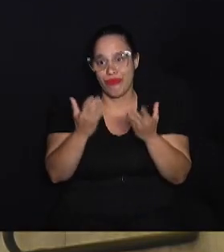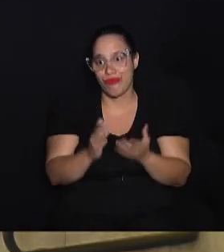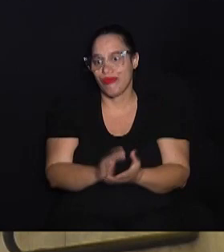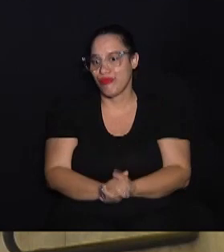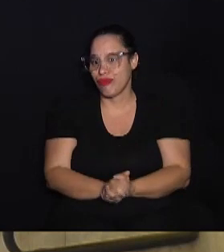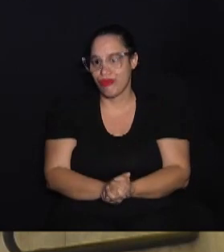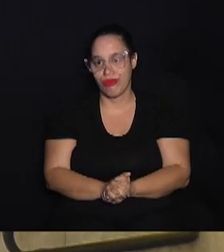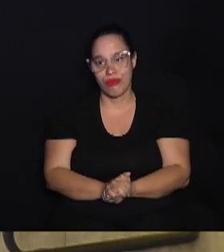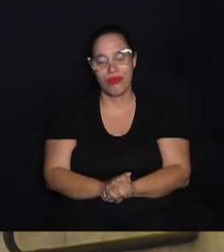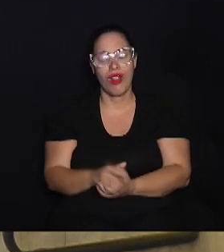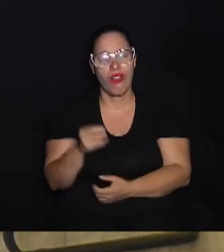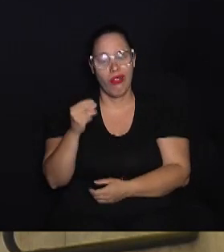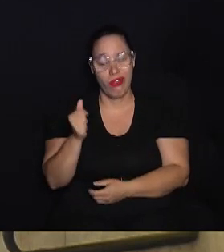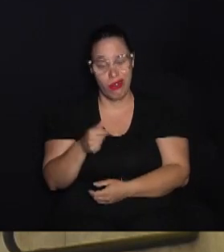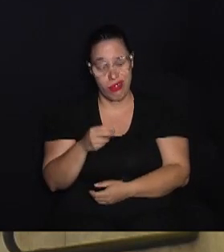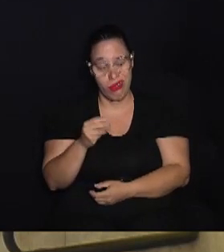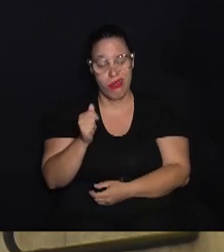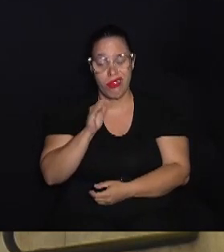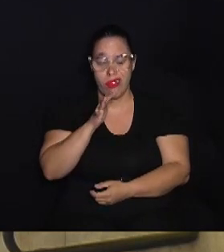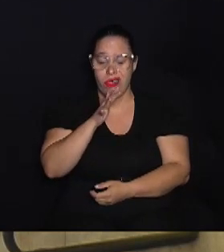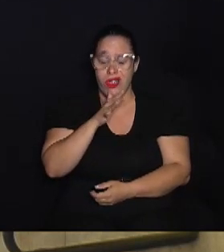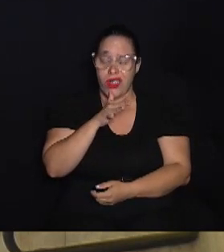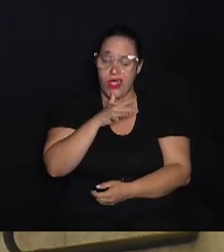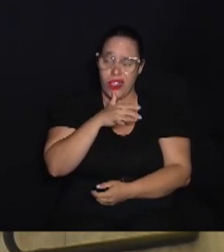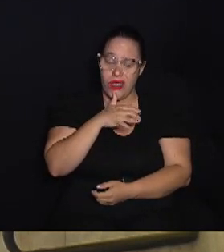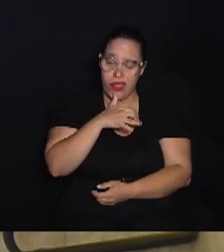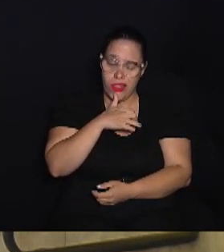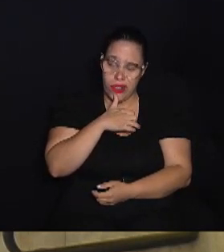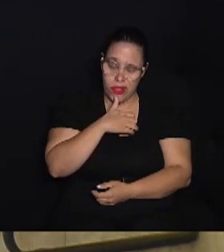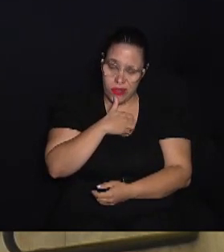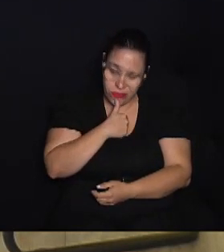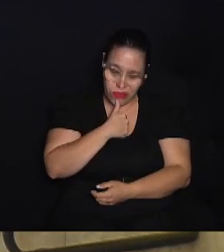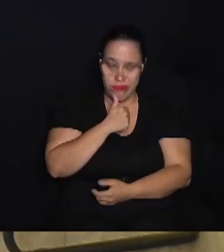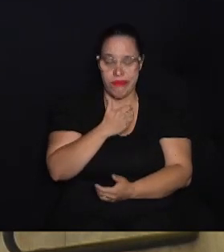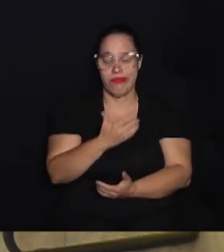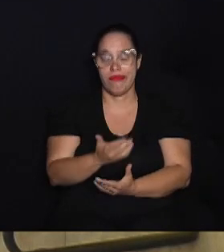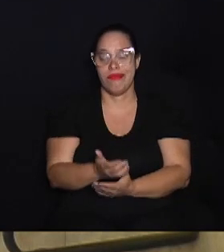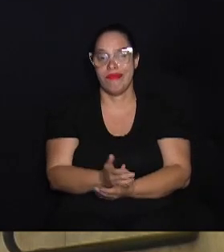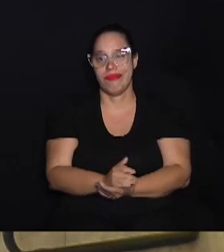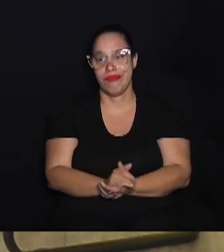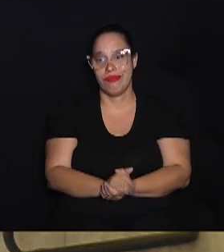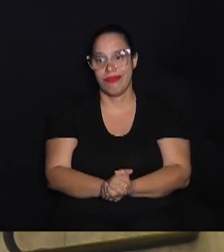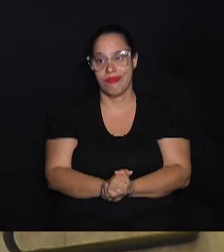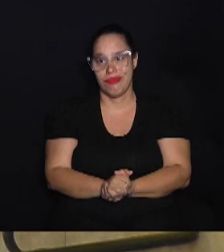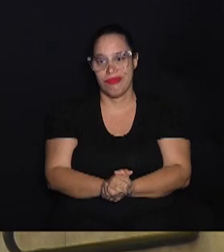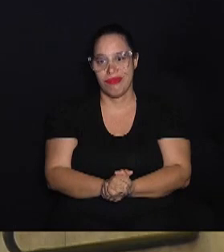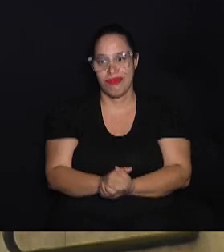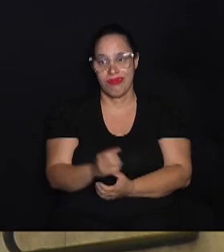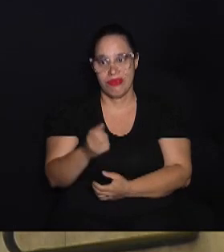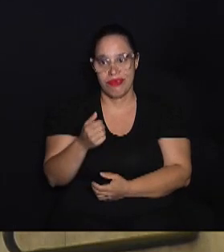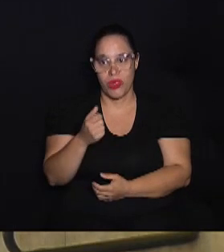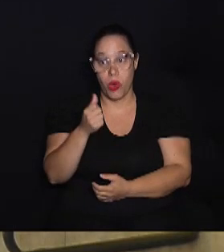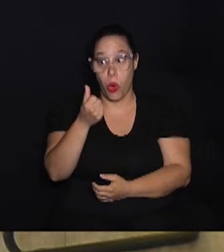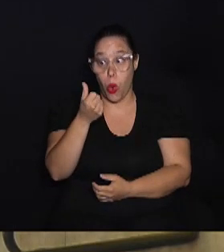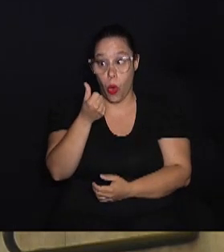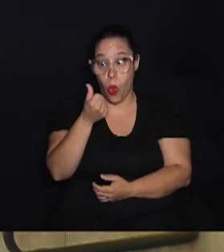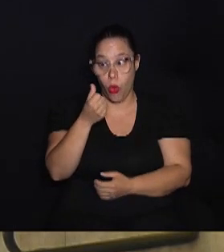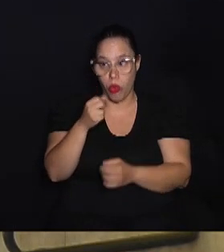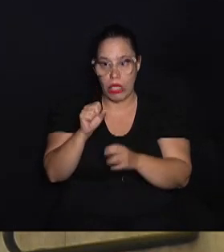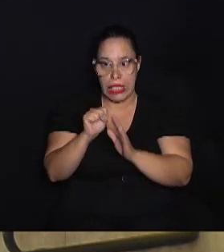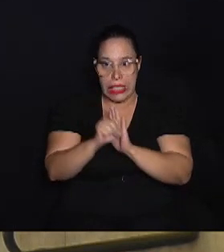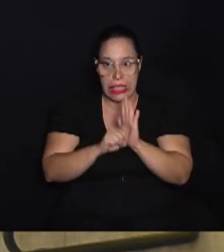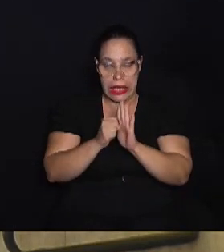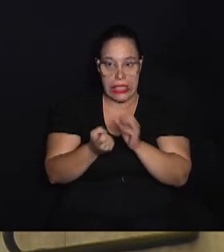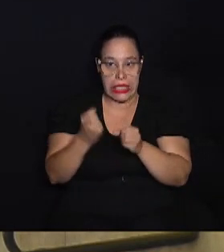Vai demorar. Vai demorar. Certo. Vai demorar pelo menos um século. Mas a gente voltar. tem